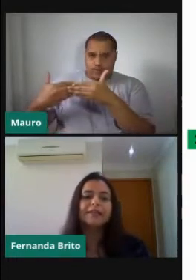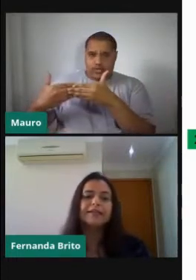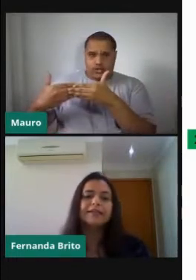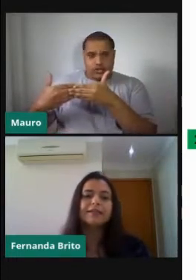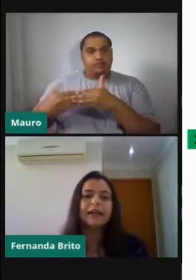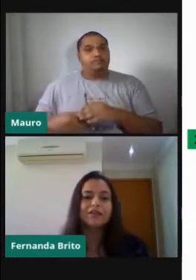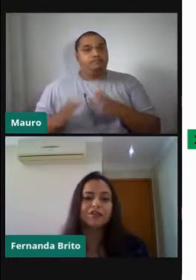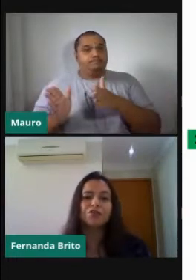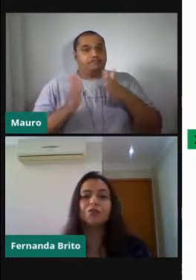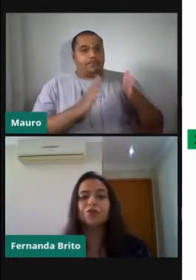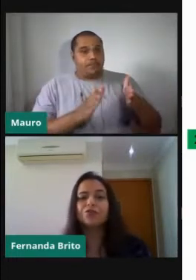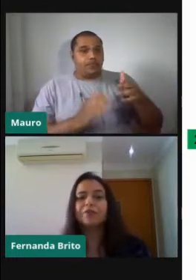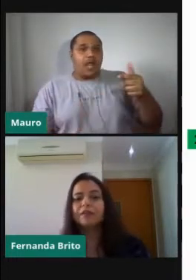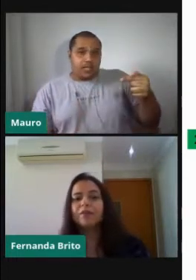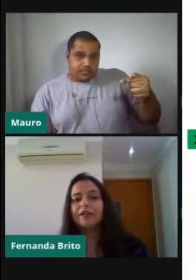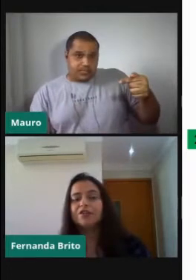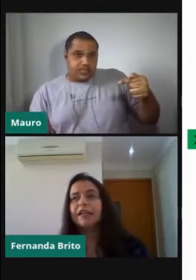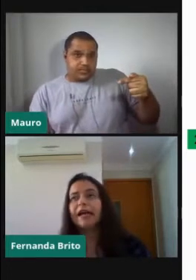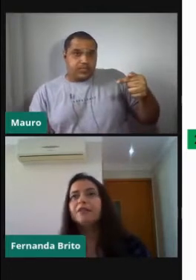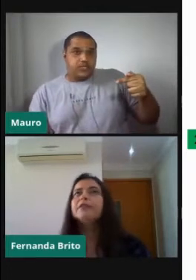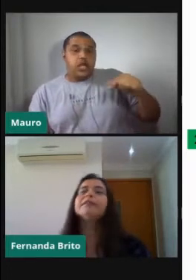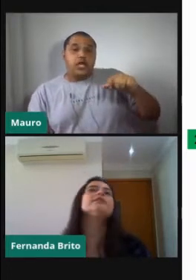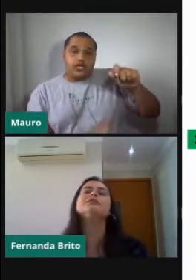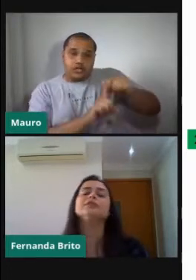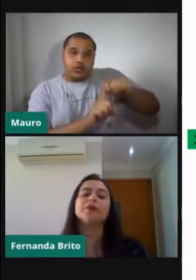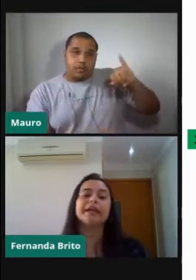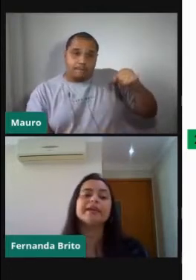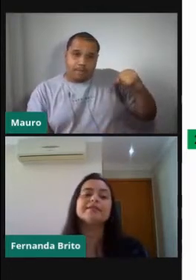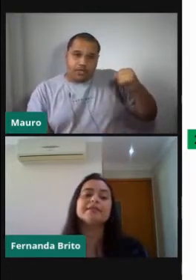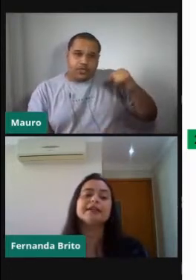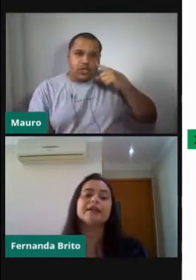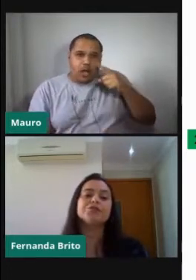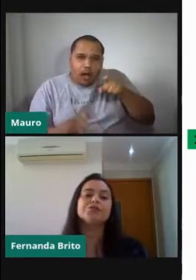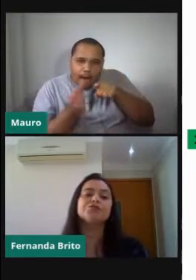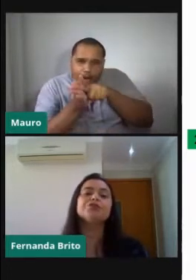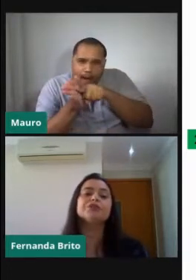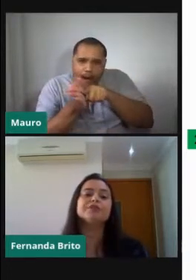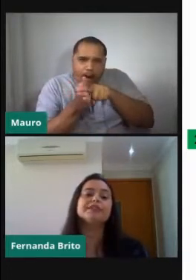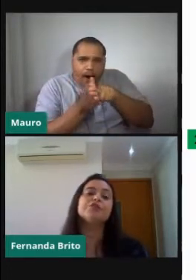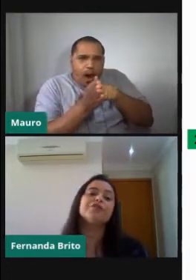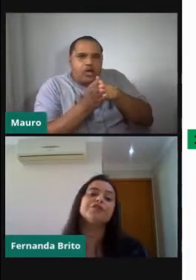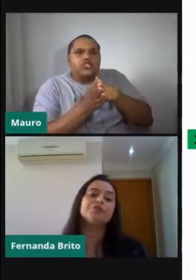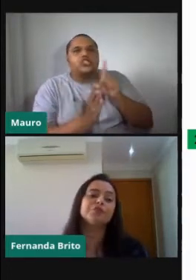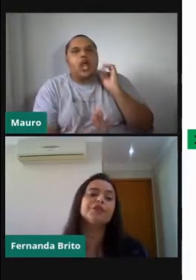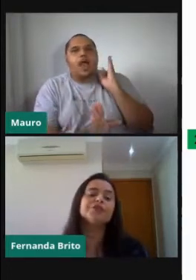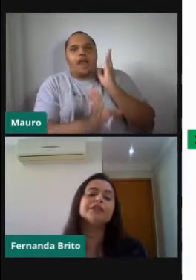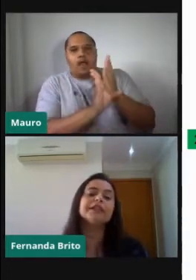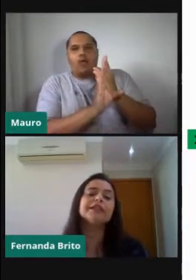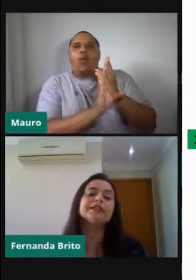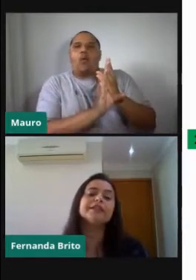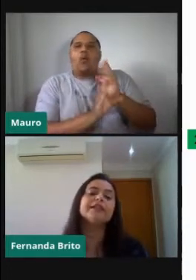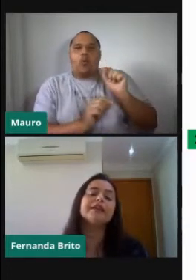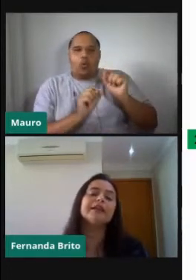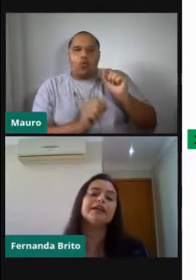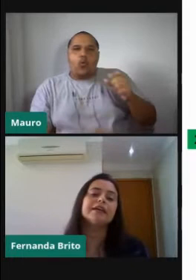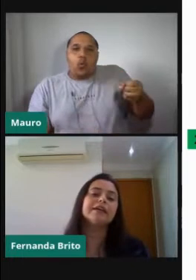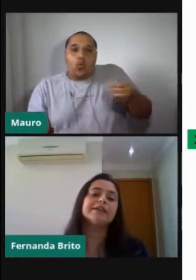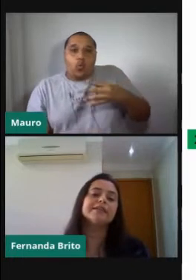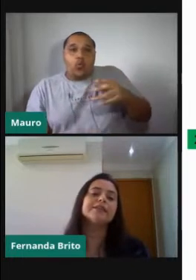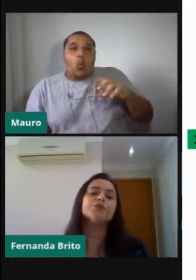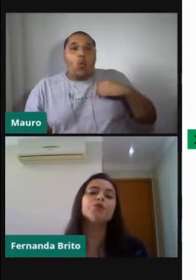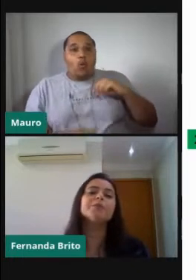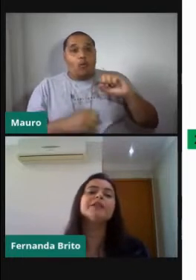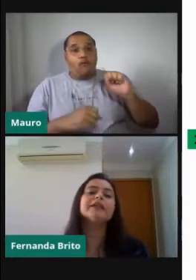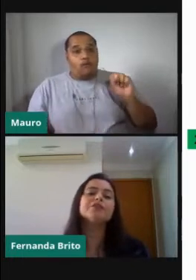janeiro, esse agente etiológico é, então, rastreado, né, então se conhece a estrutura do SARS-CoV-2, né, e